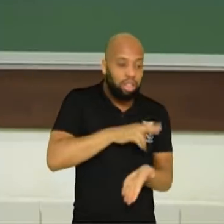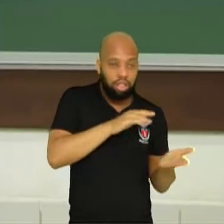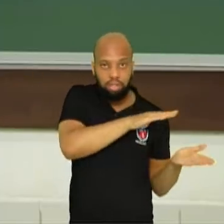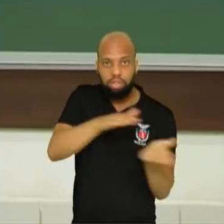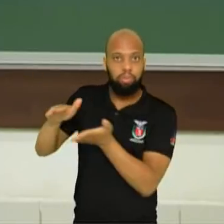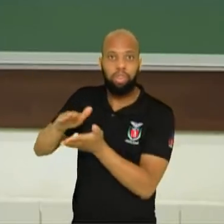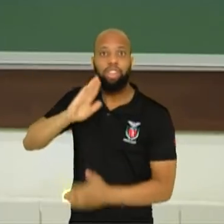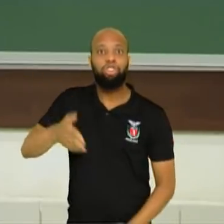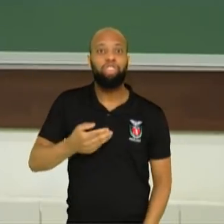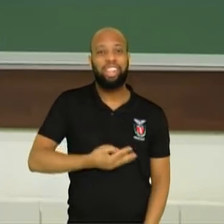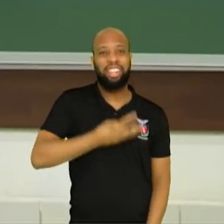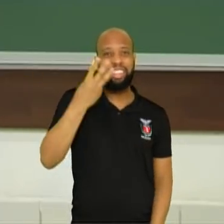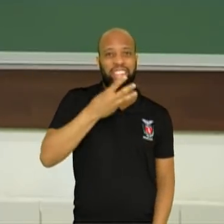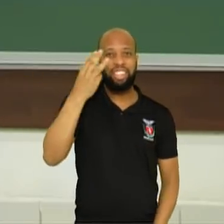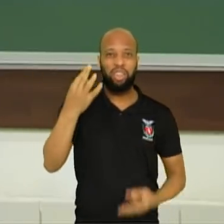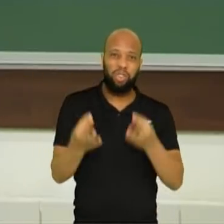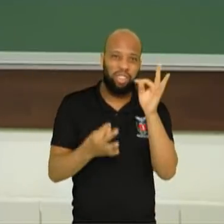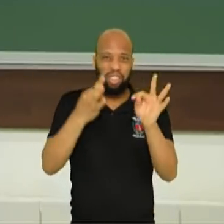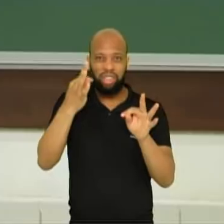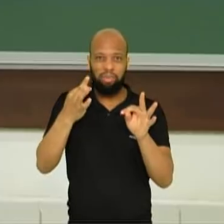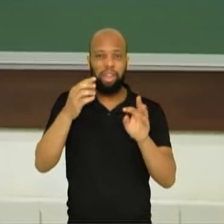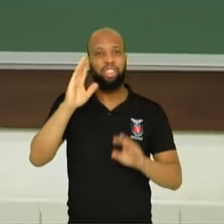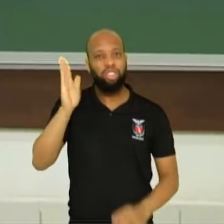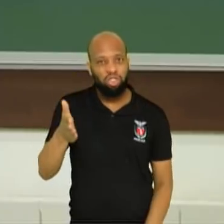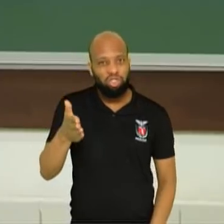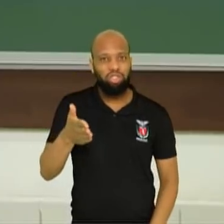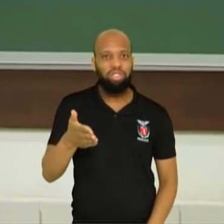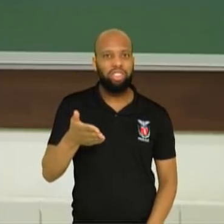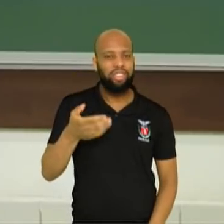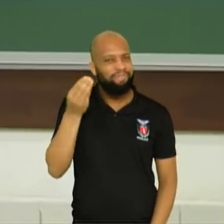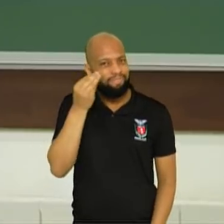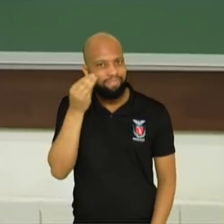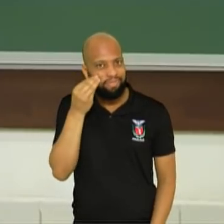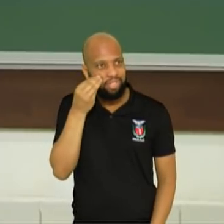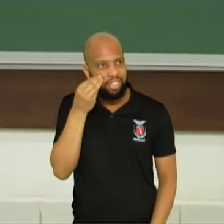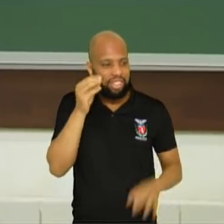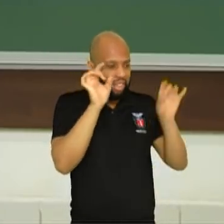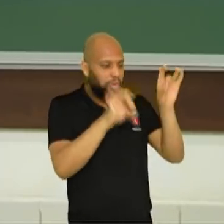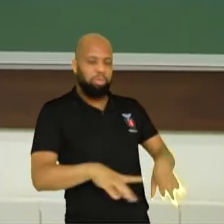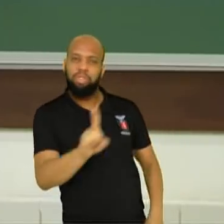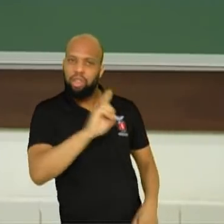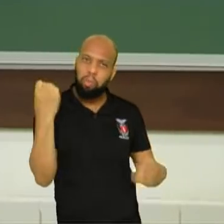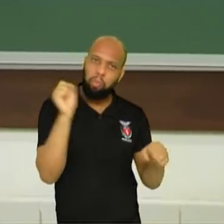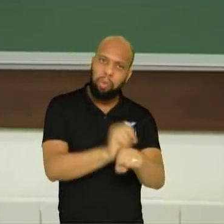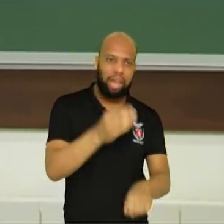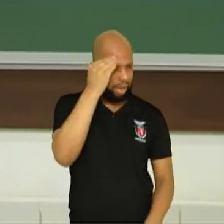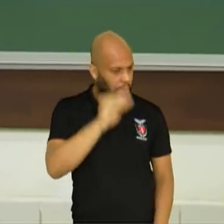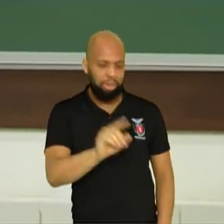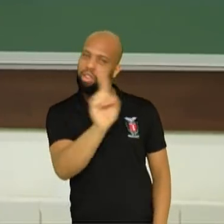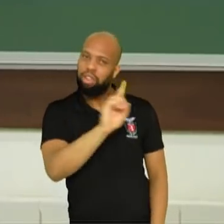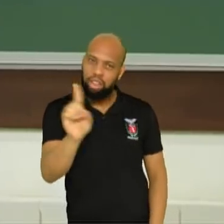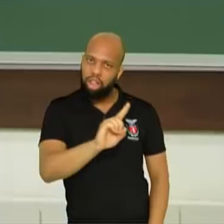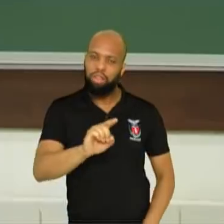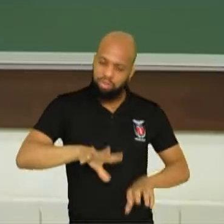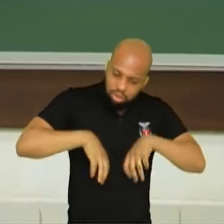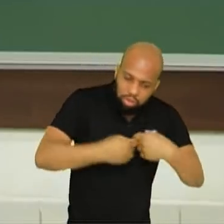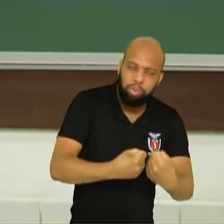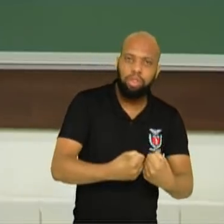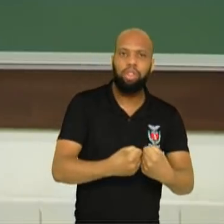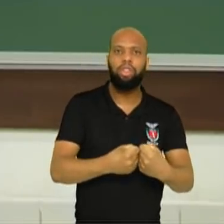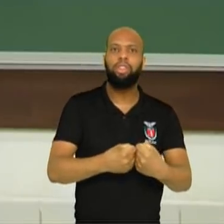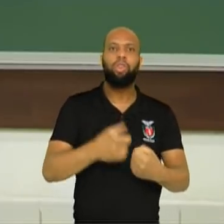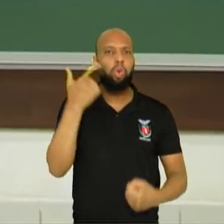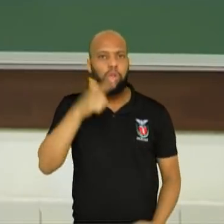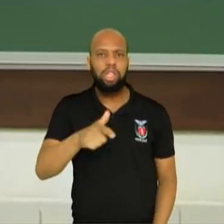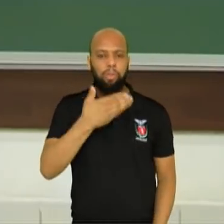terceiro trimestre já, está acabando o ano. Bora correr atrás do prejuízo, você não pode deixar esse ano ser perdido. Então se dedique, dê